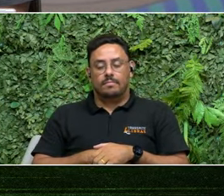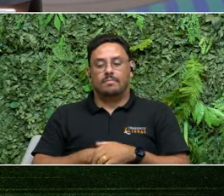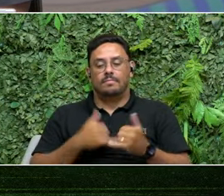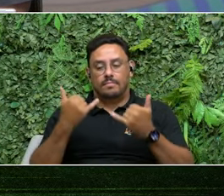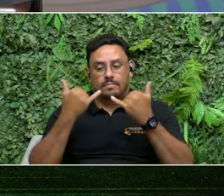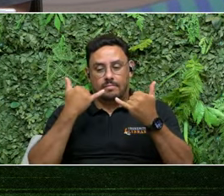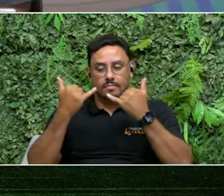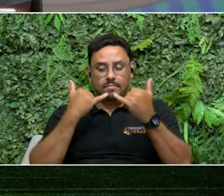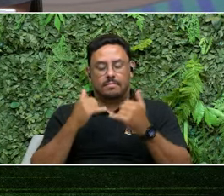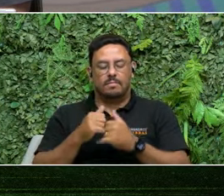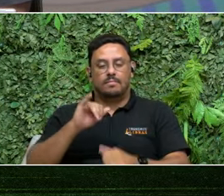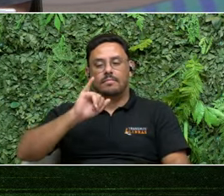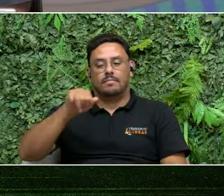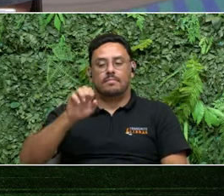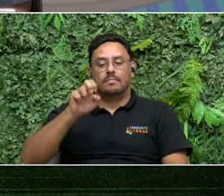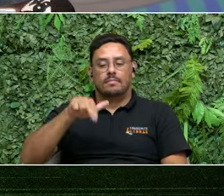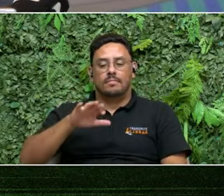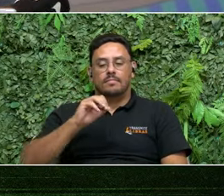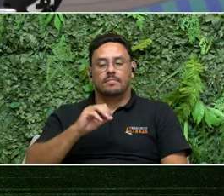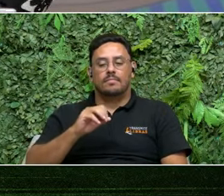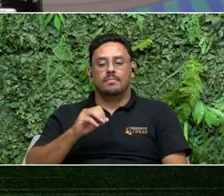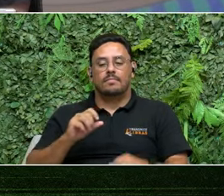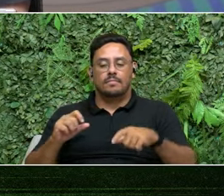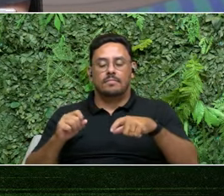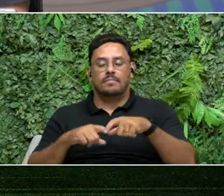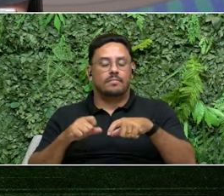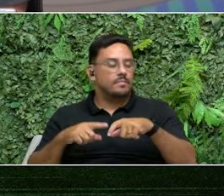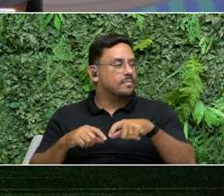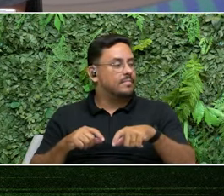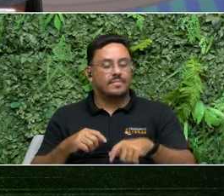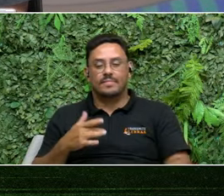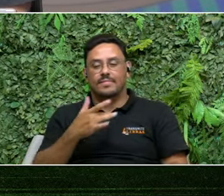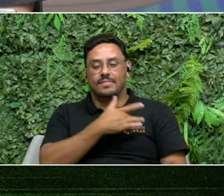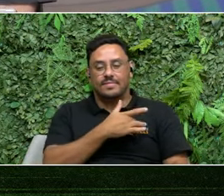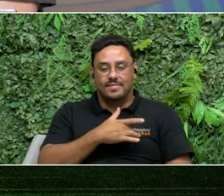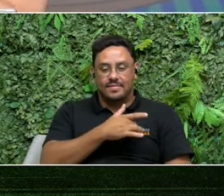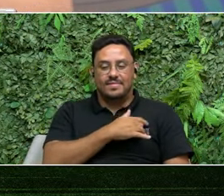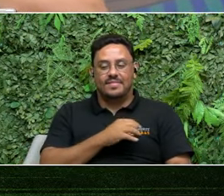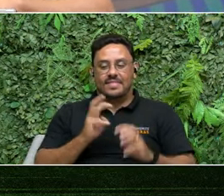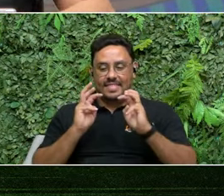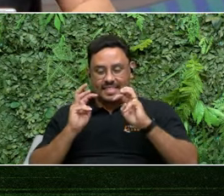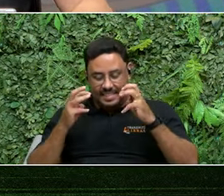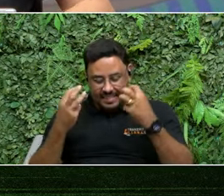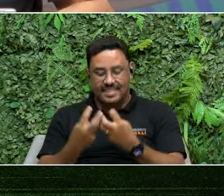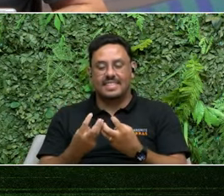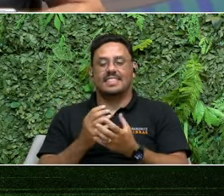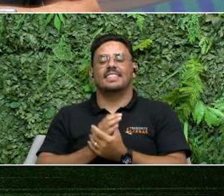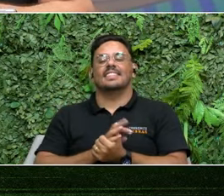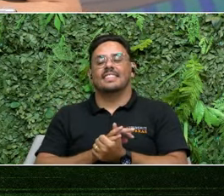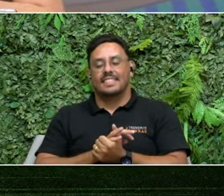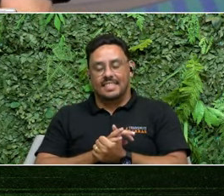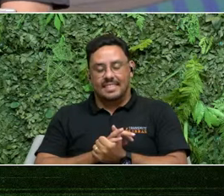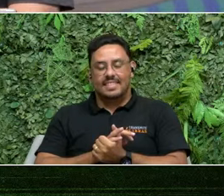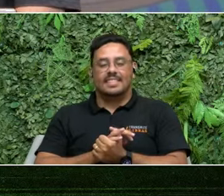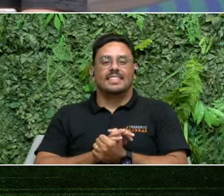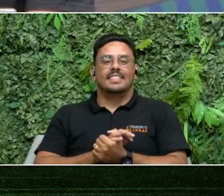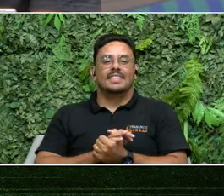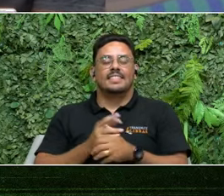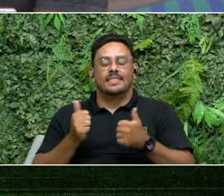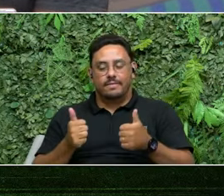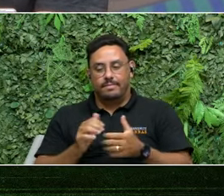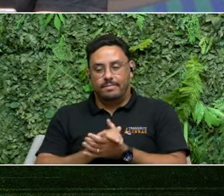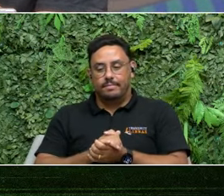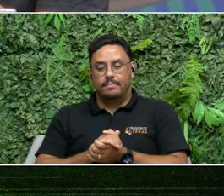informação o gemerson é o artilheiro do Cruzeiro na arena MRV É verdade PR você ver né lament É isso aí